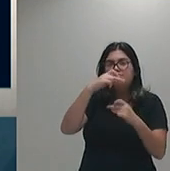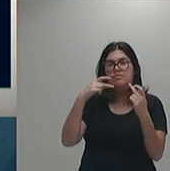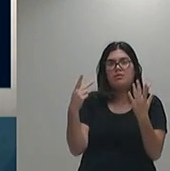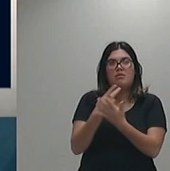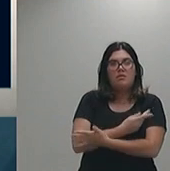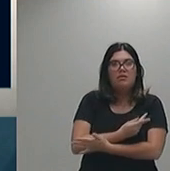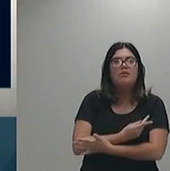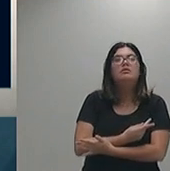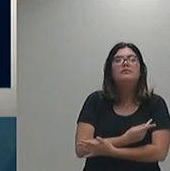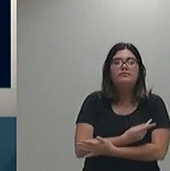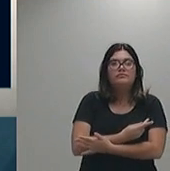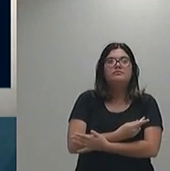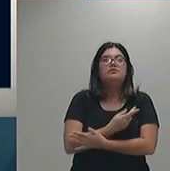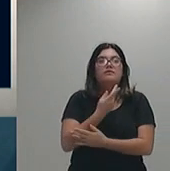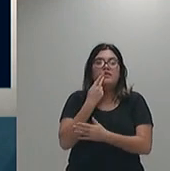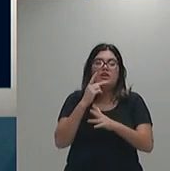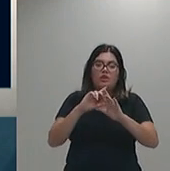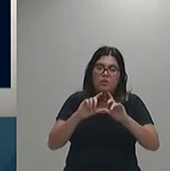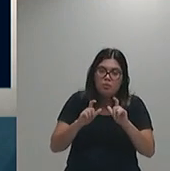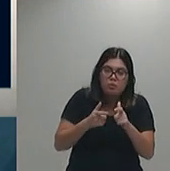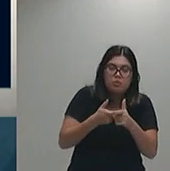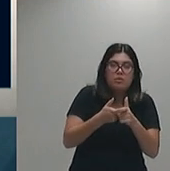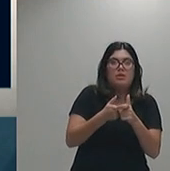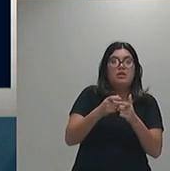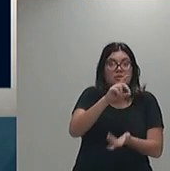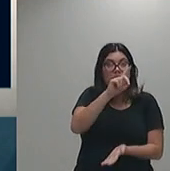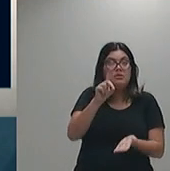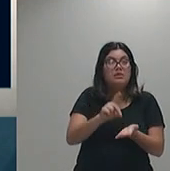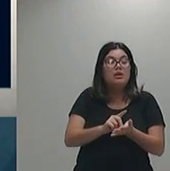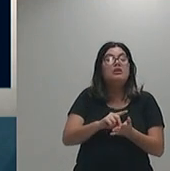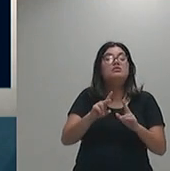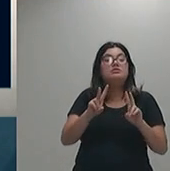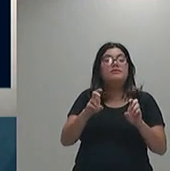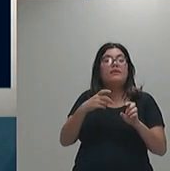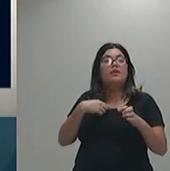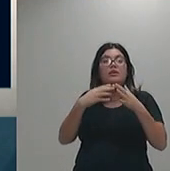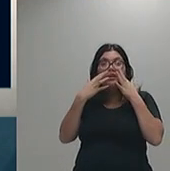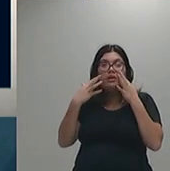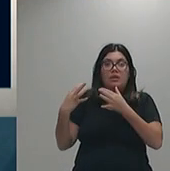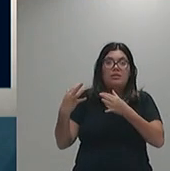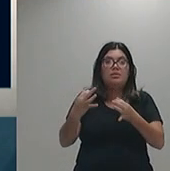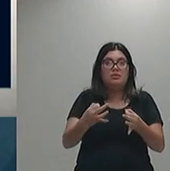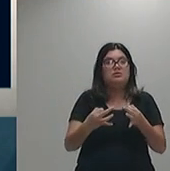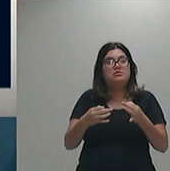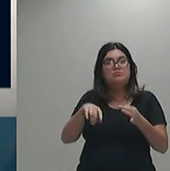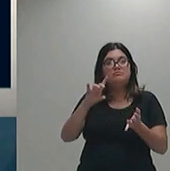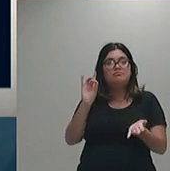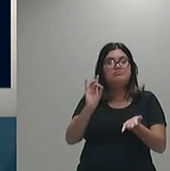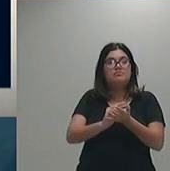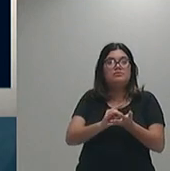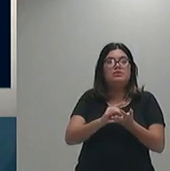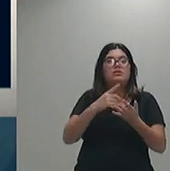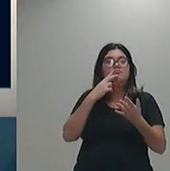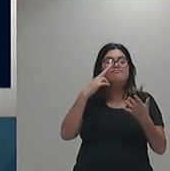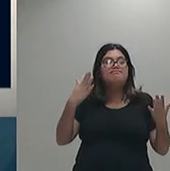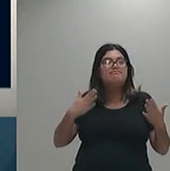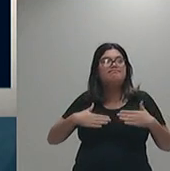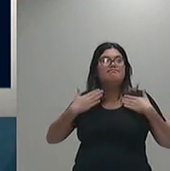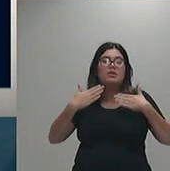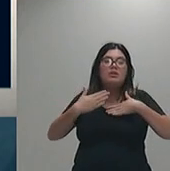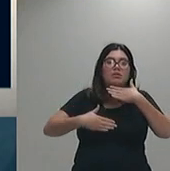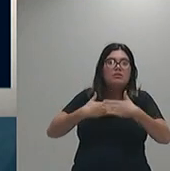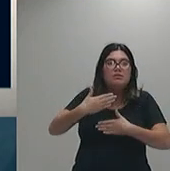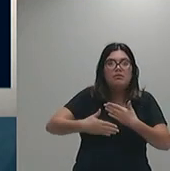atingiu a minoria e aqui vem aumento isso ele chama Não chama atenção para esse fato de que de repente esse procedimento